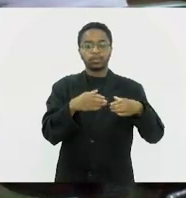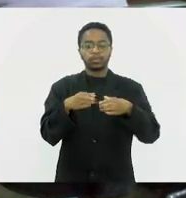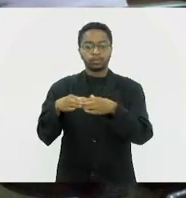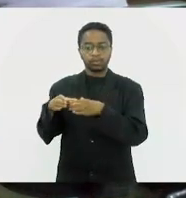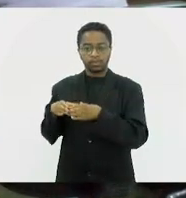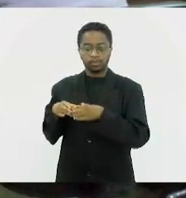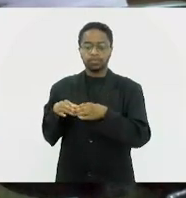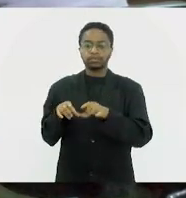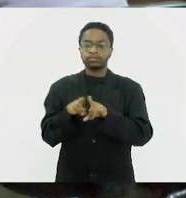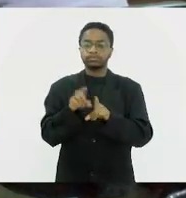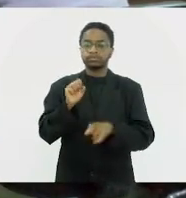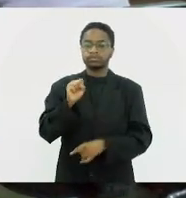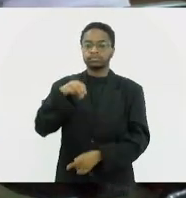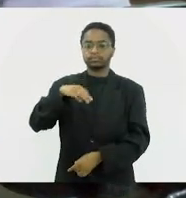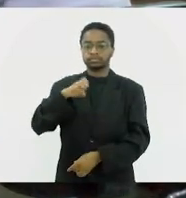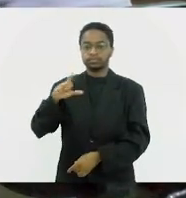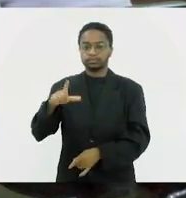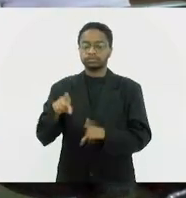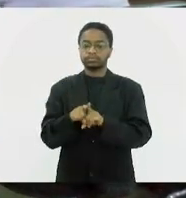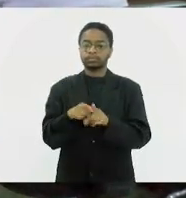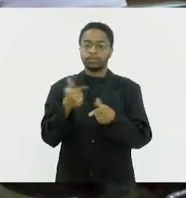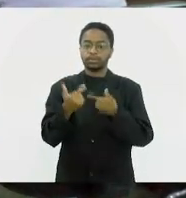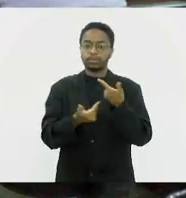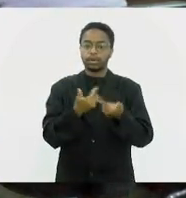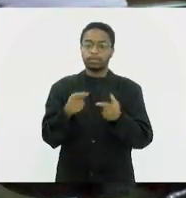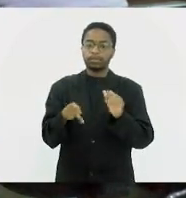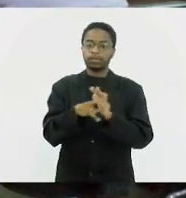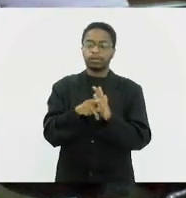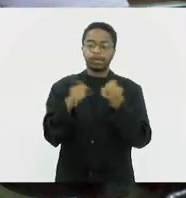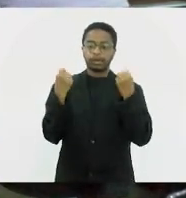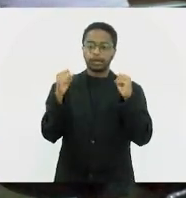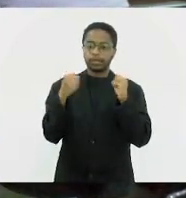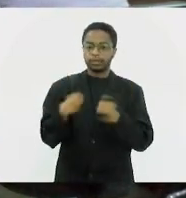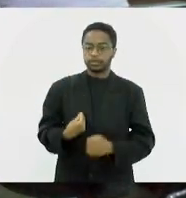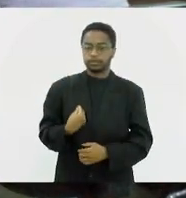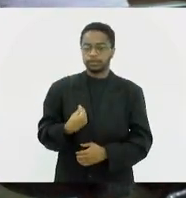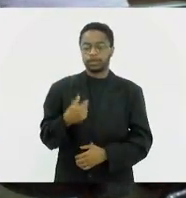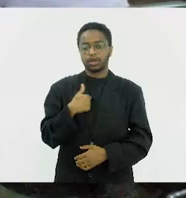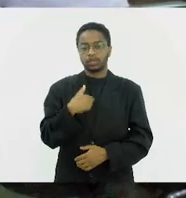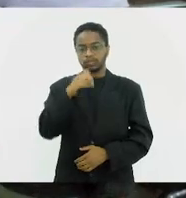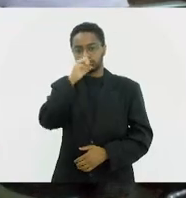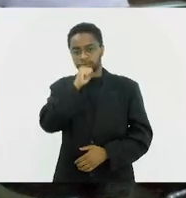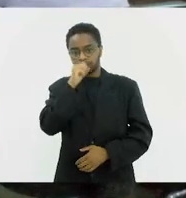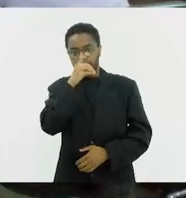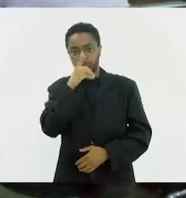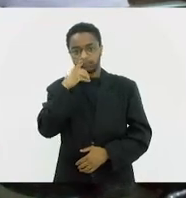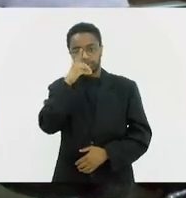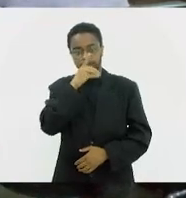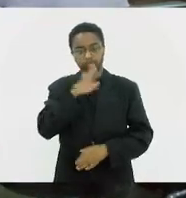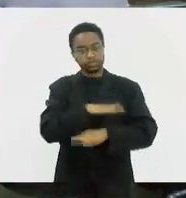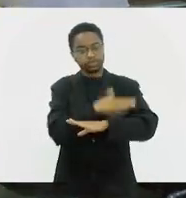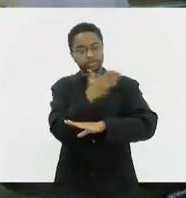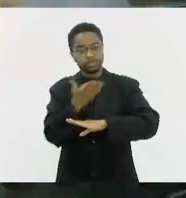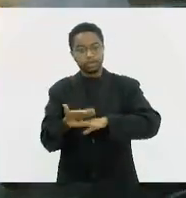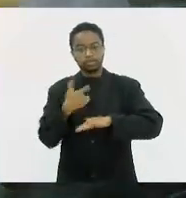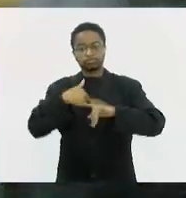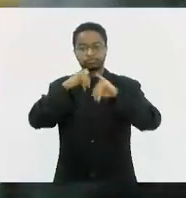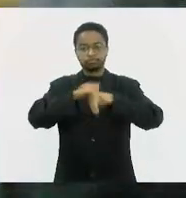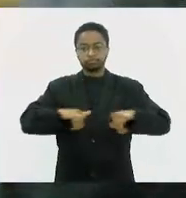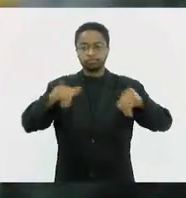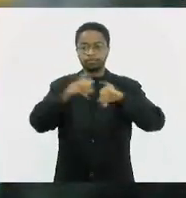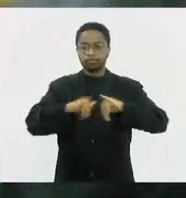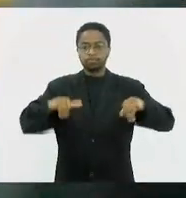né? O trabalho da Academia da Vida, tudo. Eu passei sábado e domingo o dia inteiro divulgando para